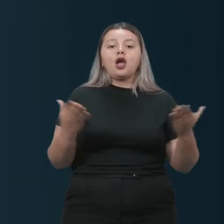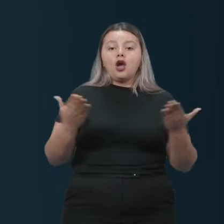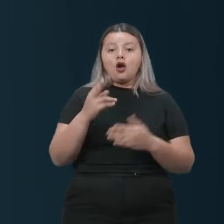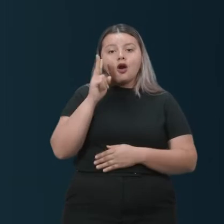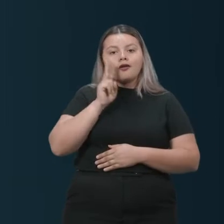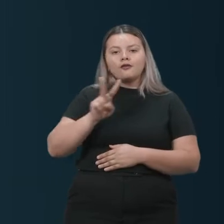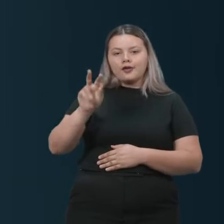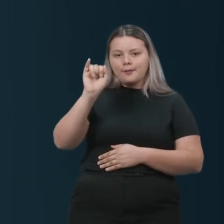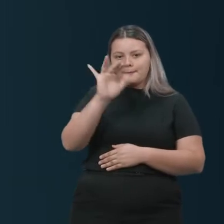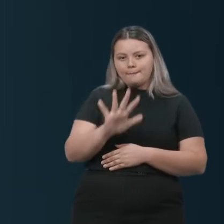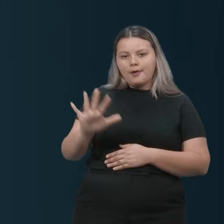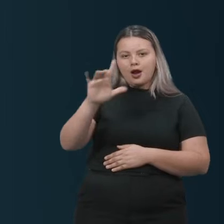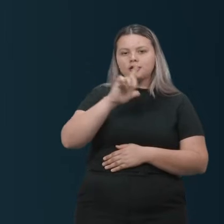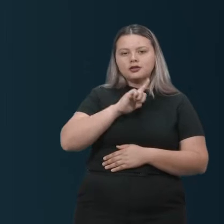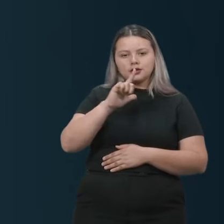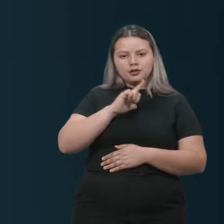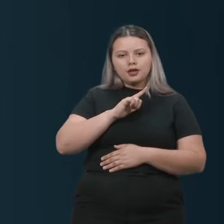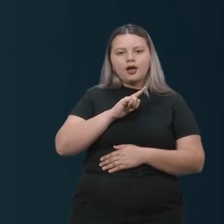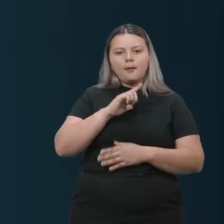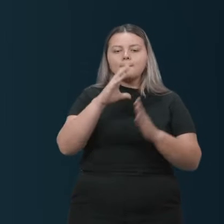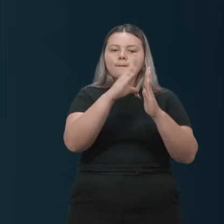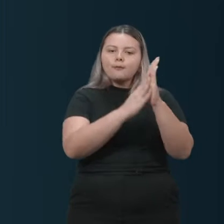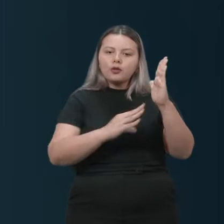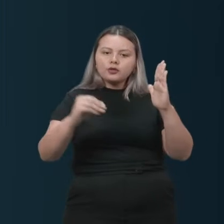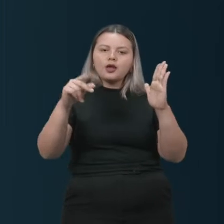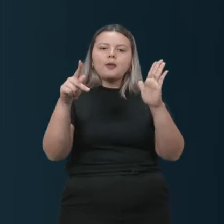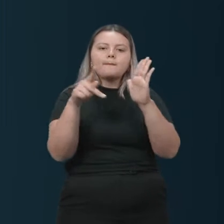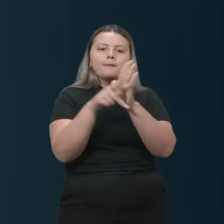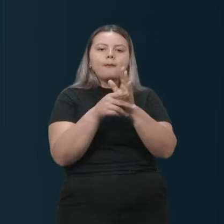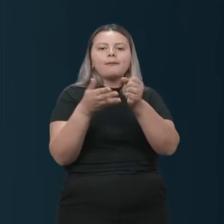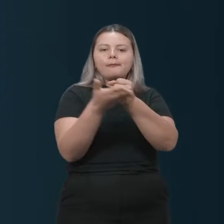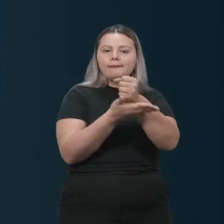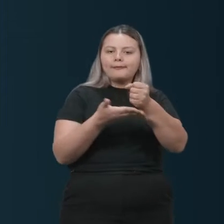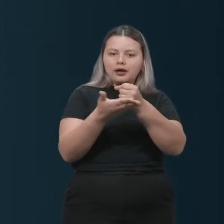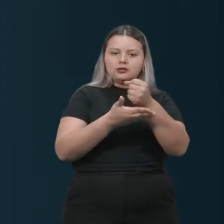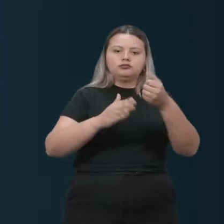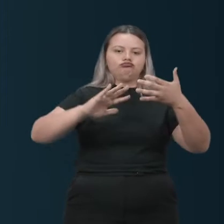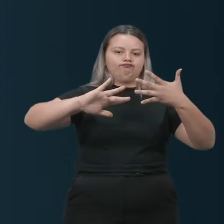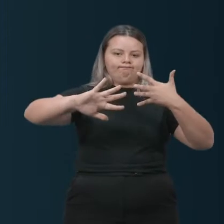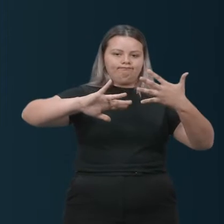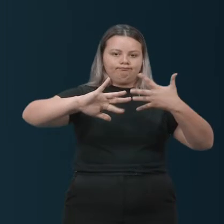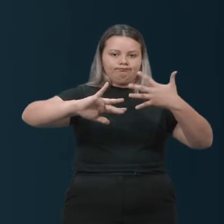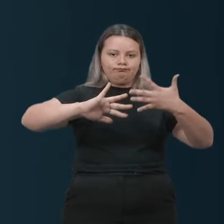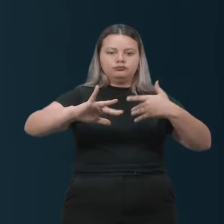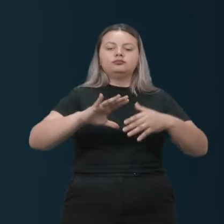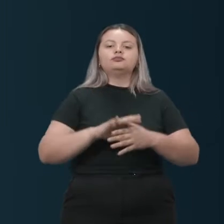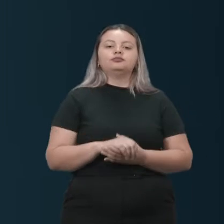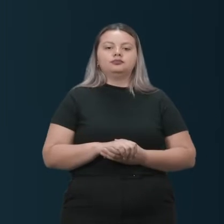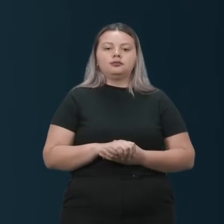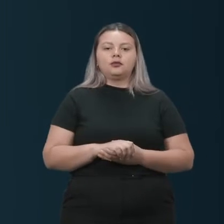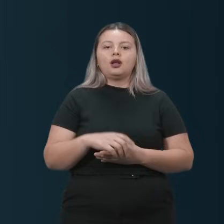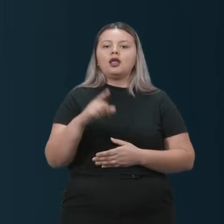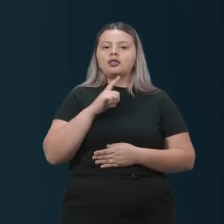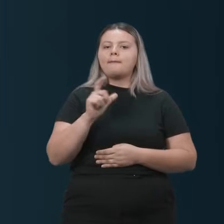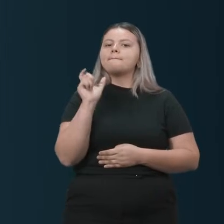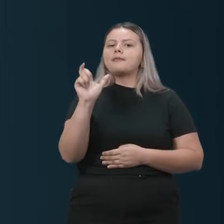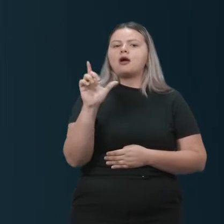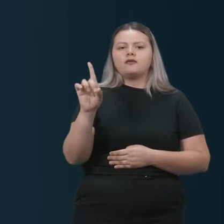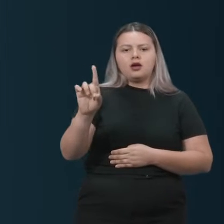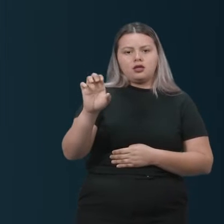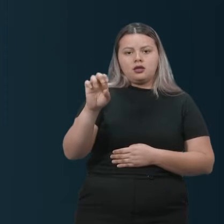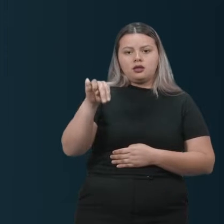gente consegue ver na imagem um esquema de qual seria a estrutura básica de um neurônio. A gente tem